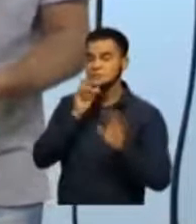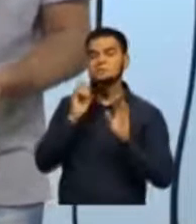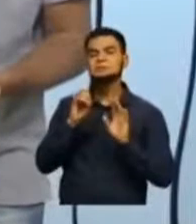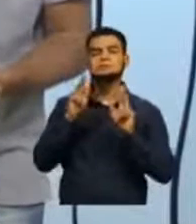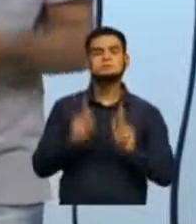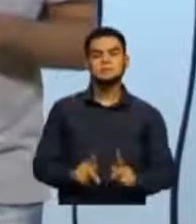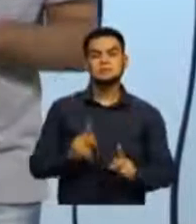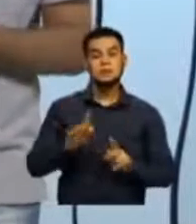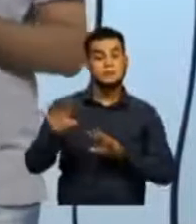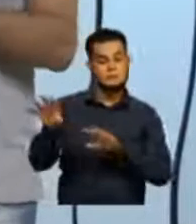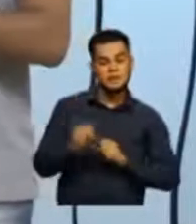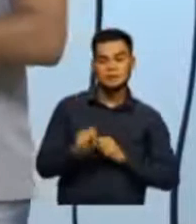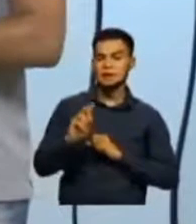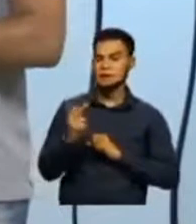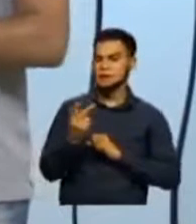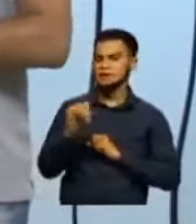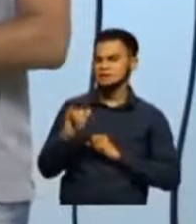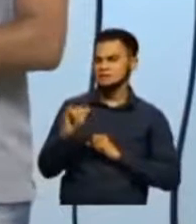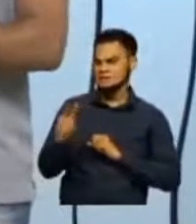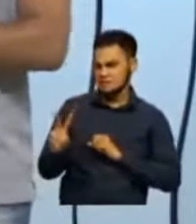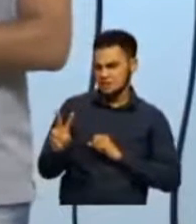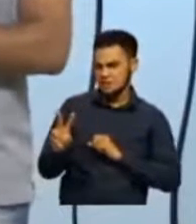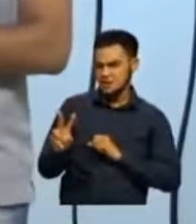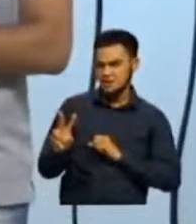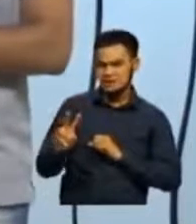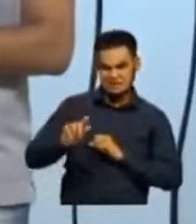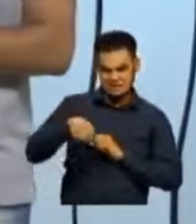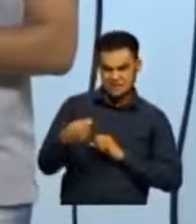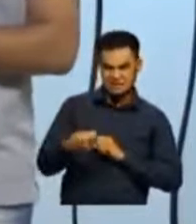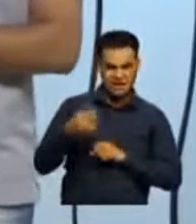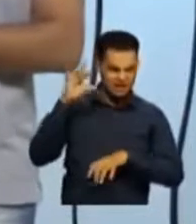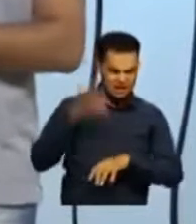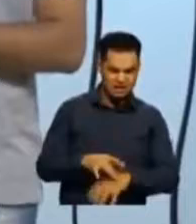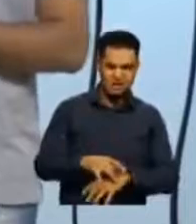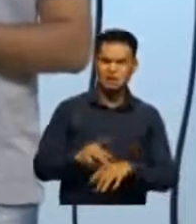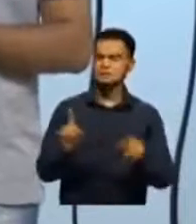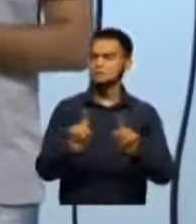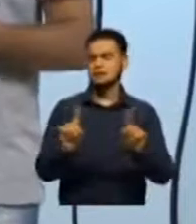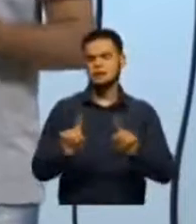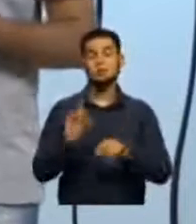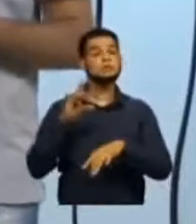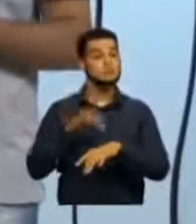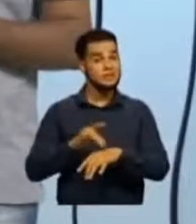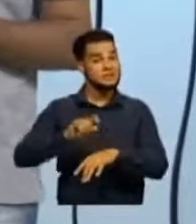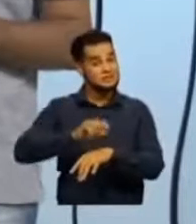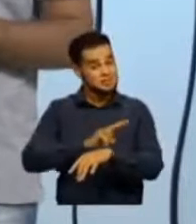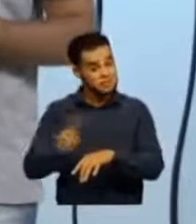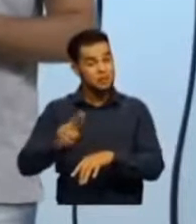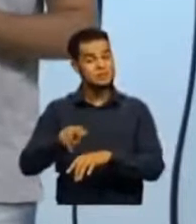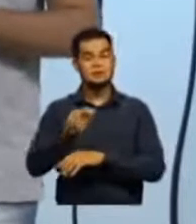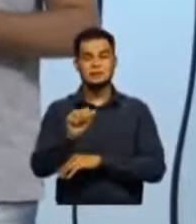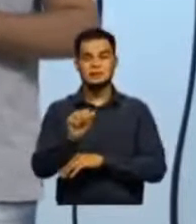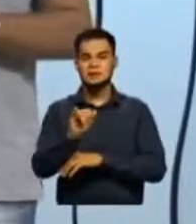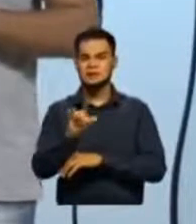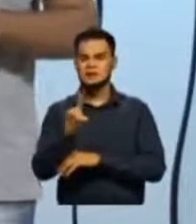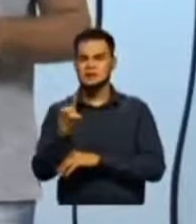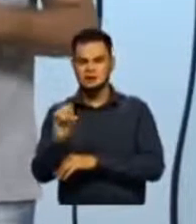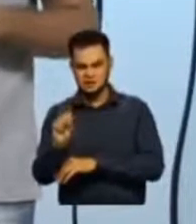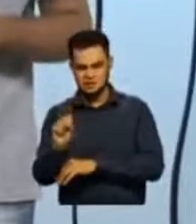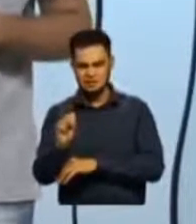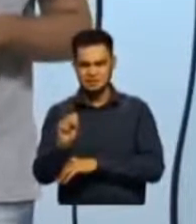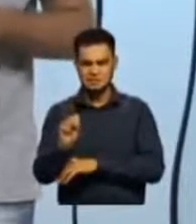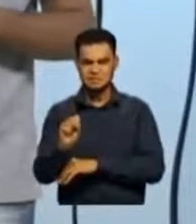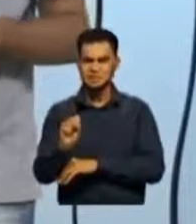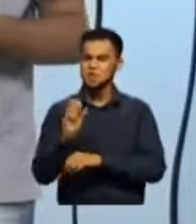desenvolveu a doença. A doença é a AIDS, é a manifestação desse vírus. Esse vírus, ele possui um período de mais ou menos